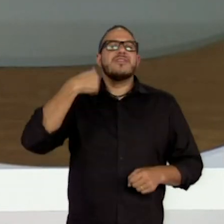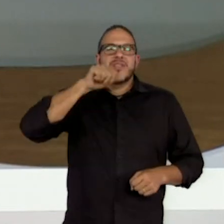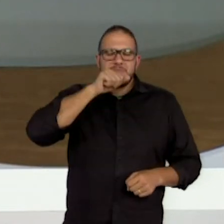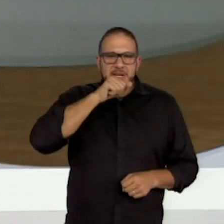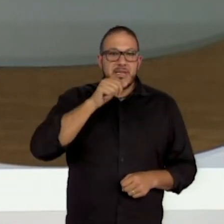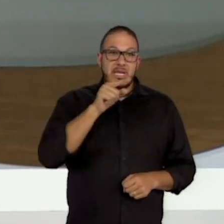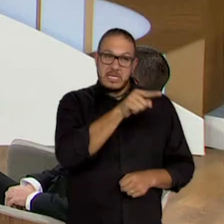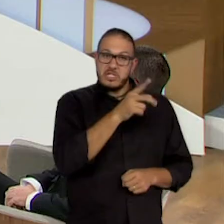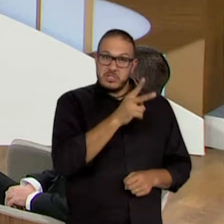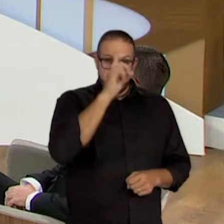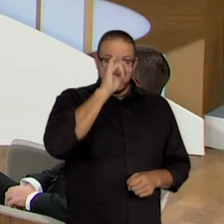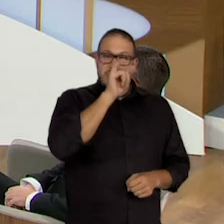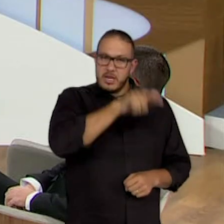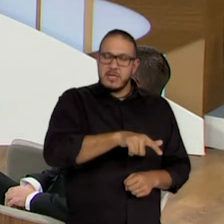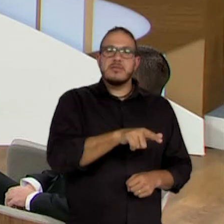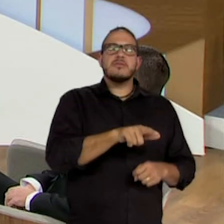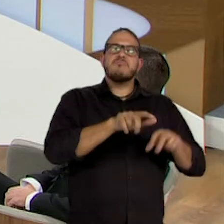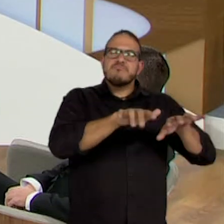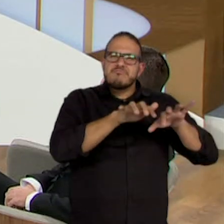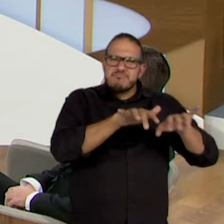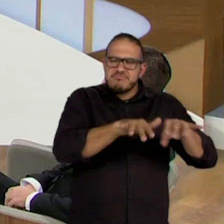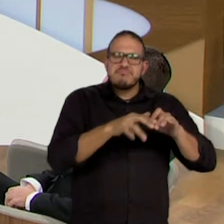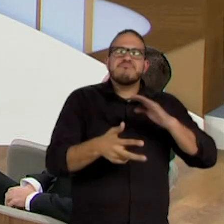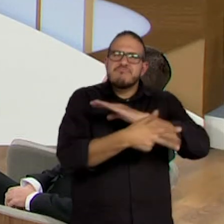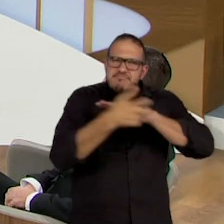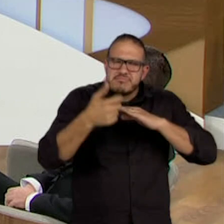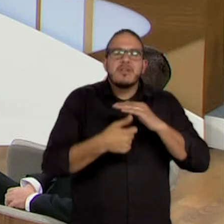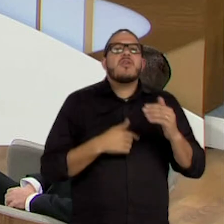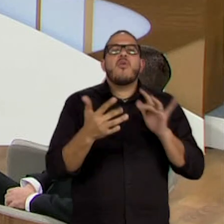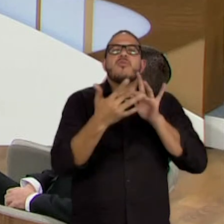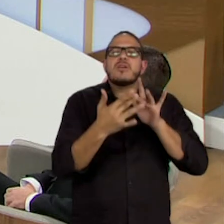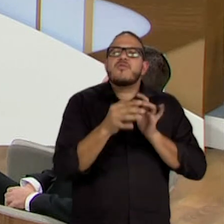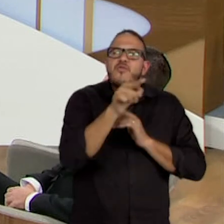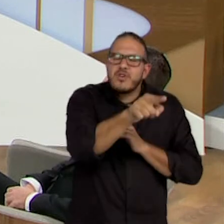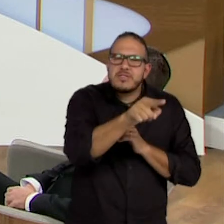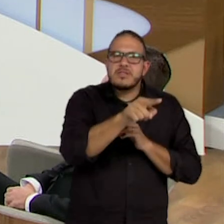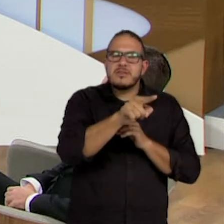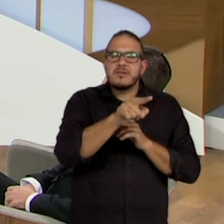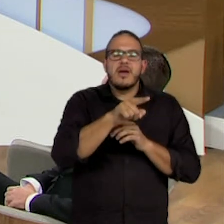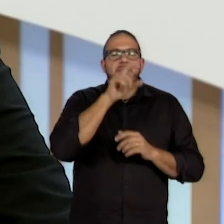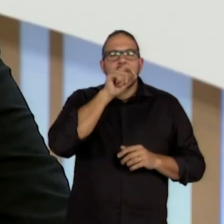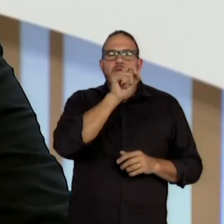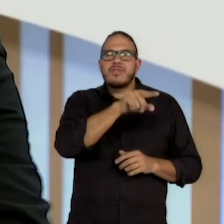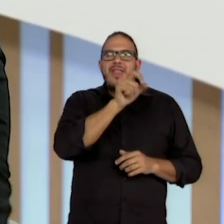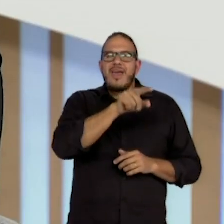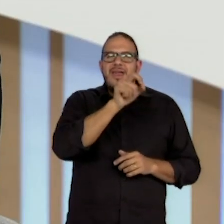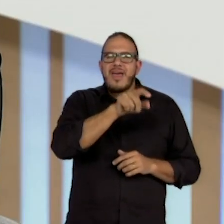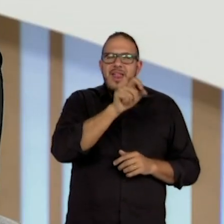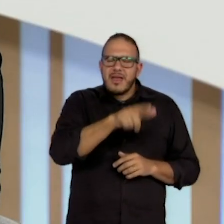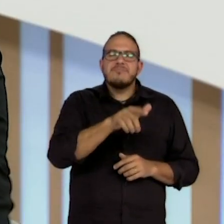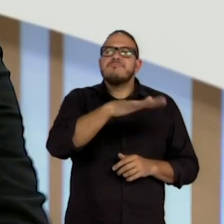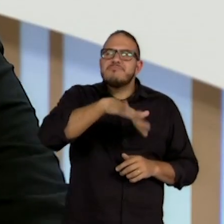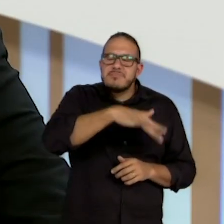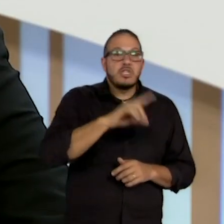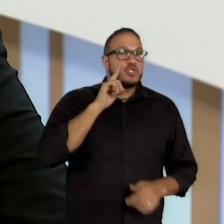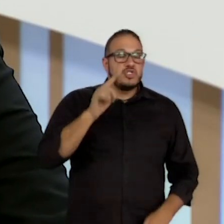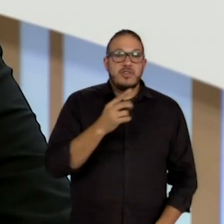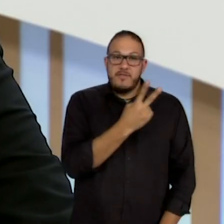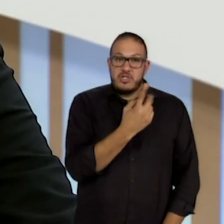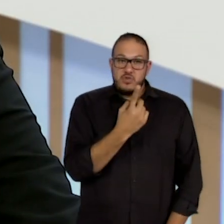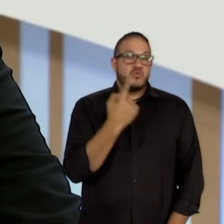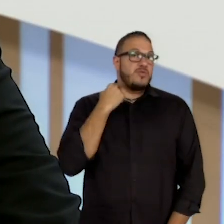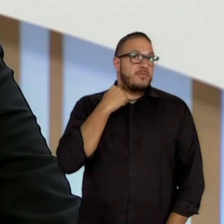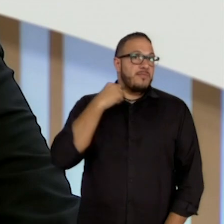segundo ele, inclusive, entrado em contato com você pelo Telegram. No dia 21 de maio,